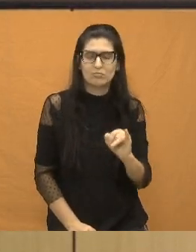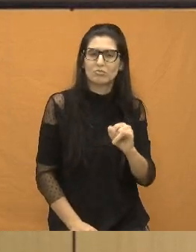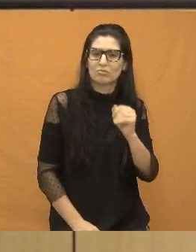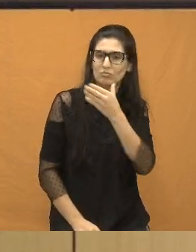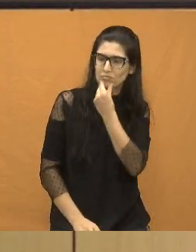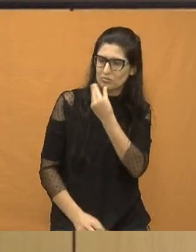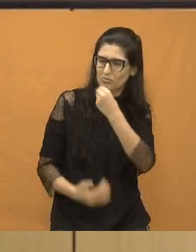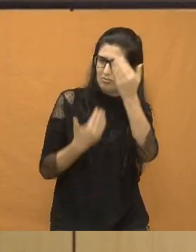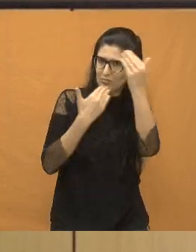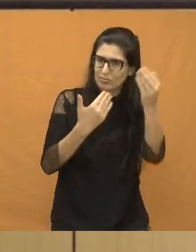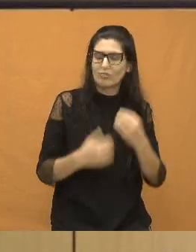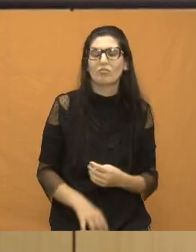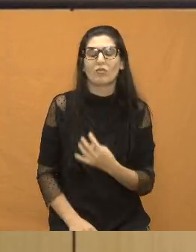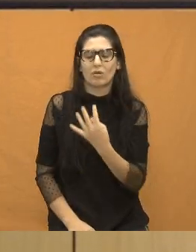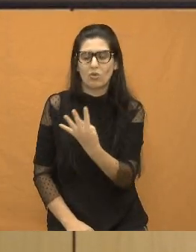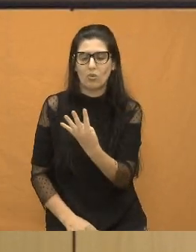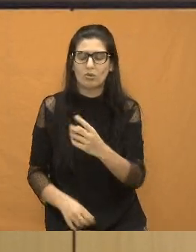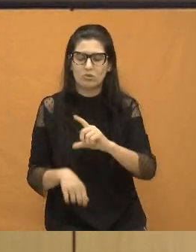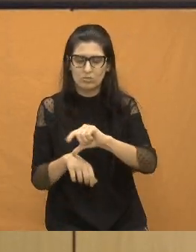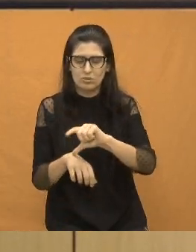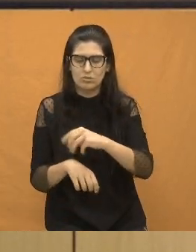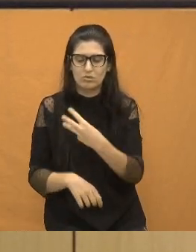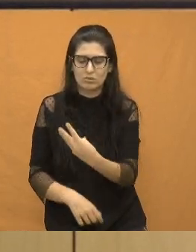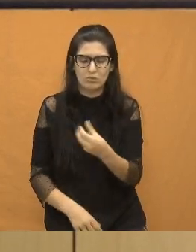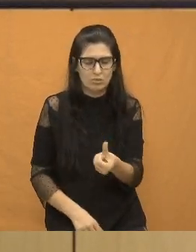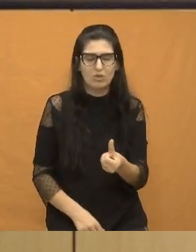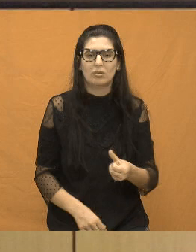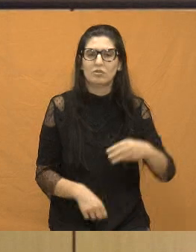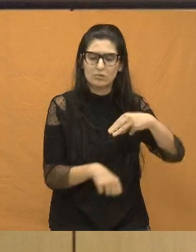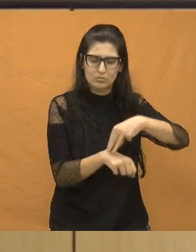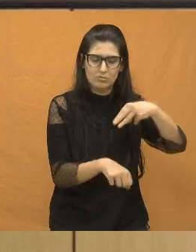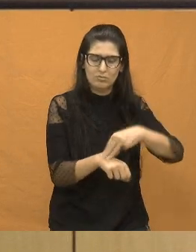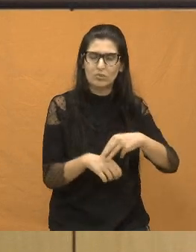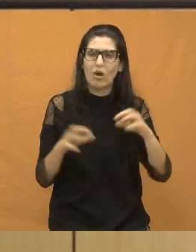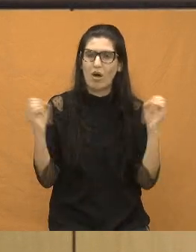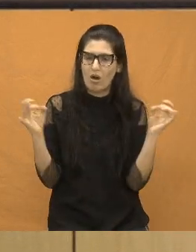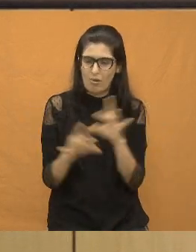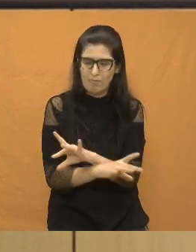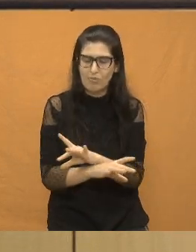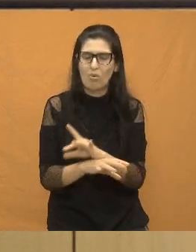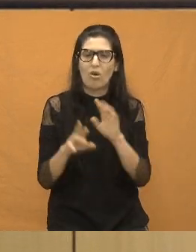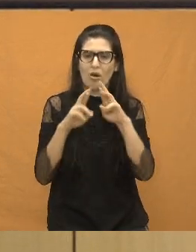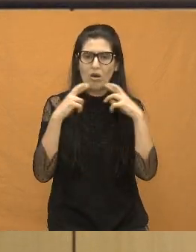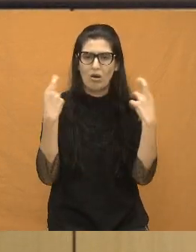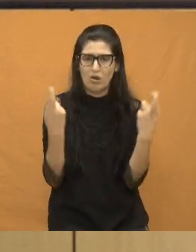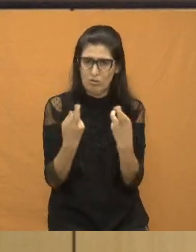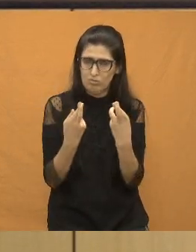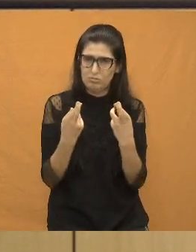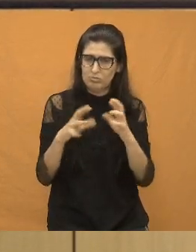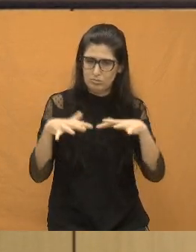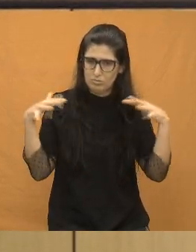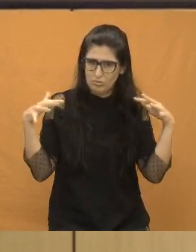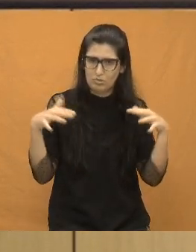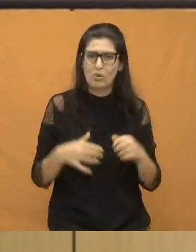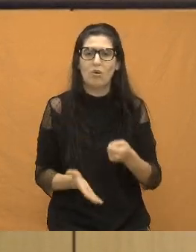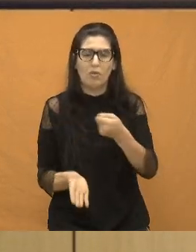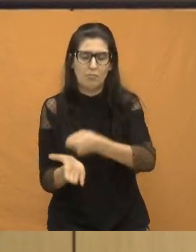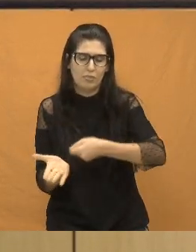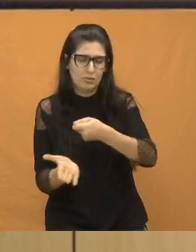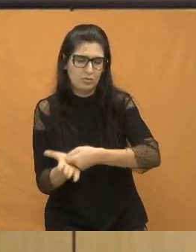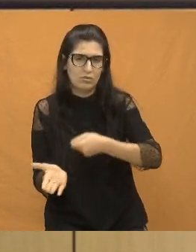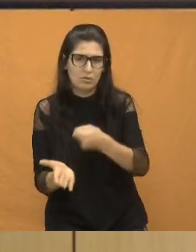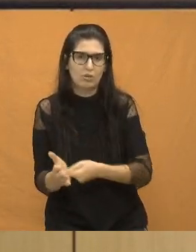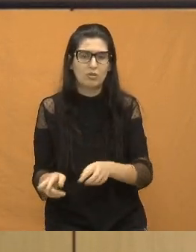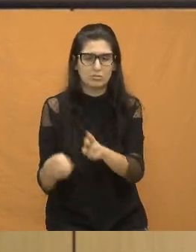exatamente 16 horas e 36 minutos, nós encerramos a nossa audiência. Como eu disse, é uma audiência obrigatória pela Lei de